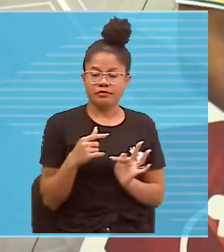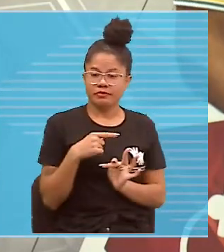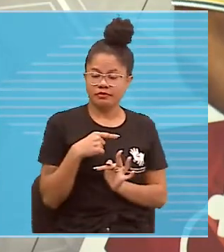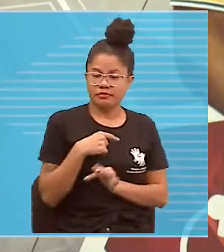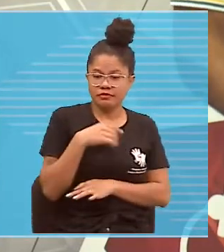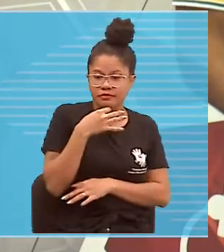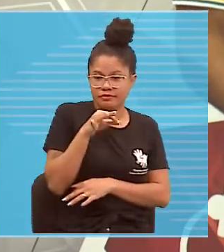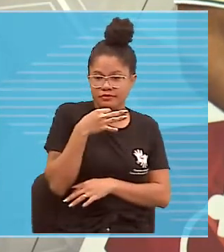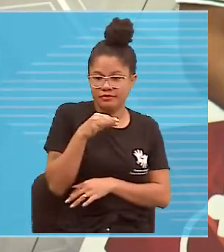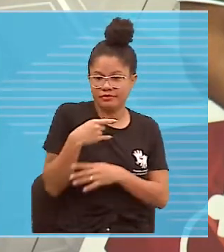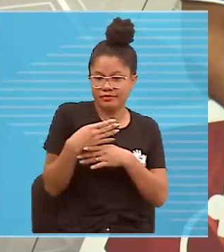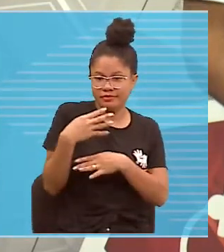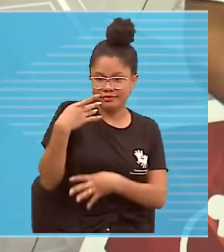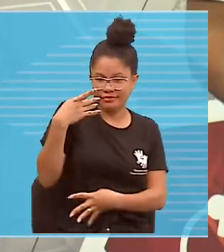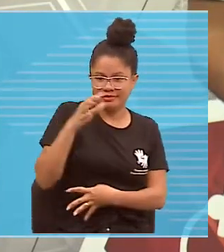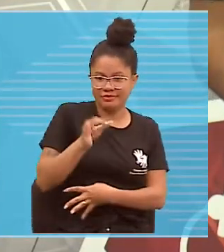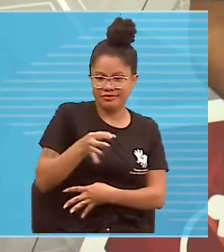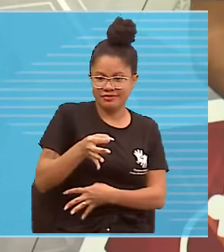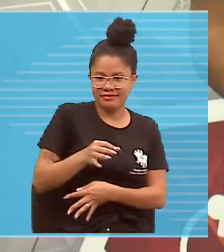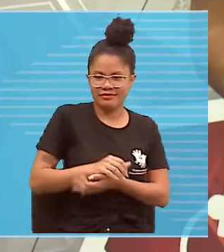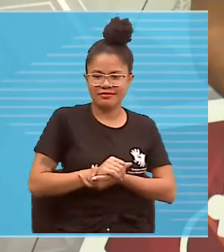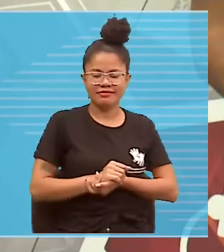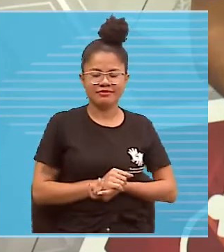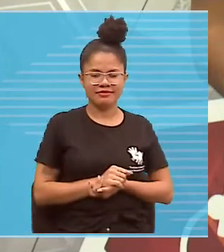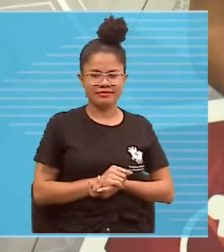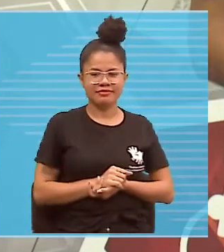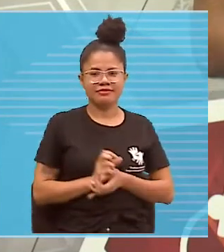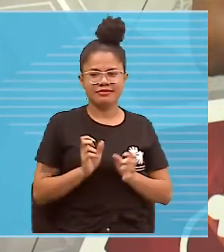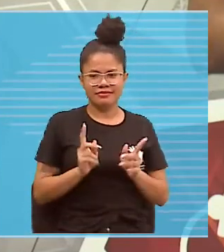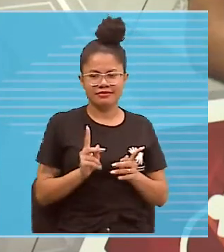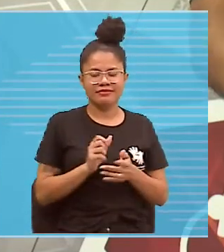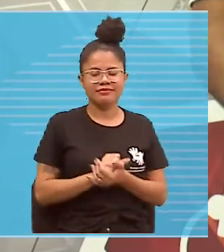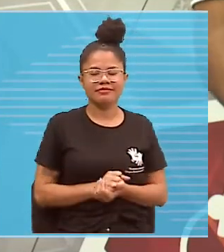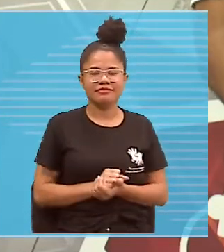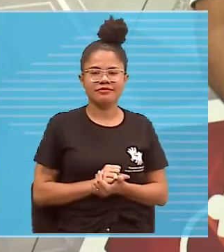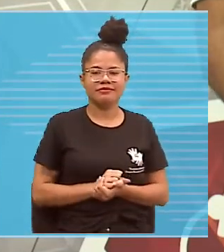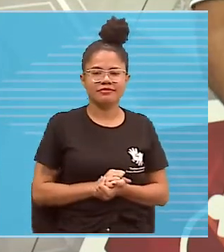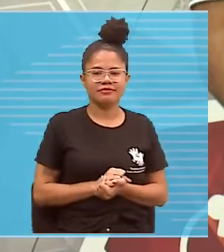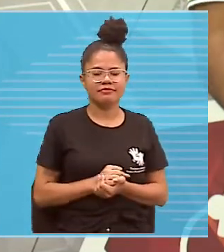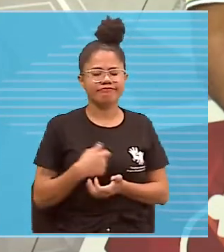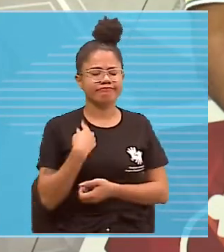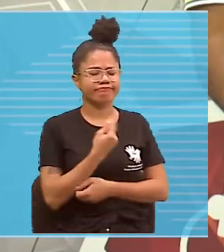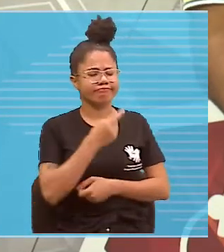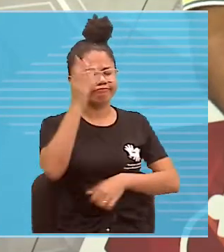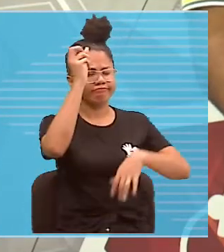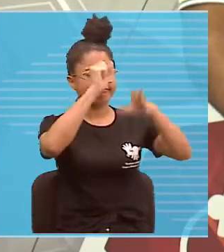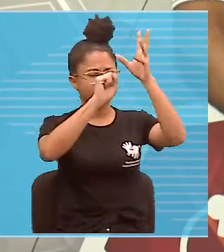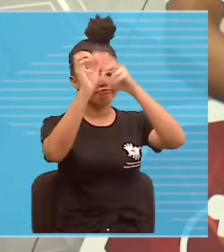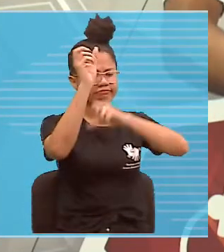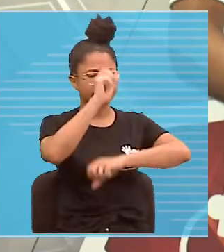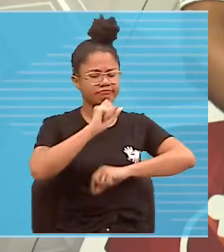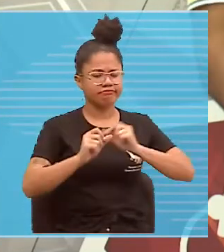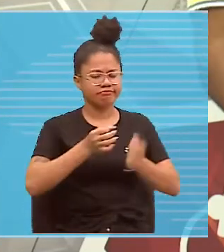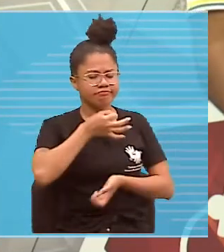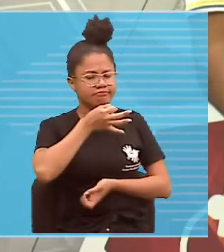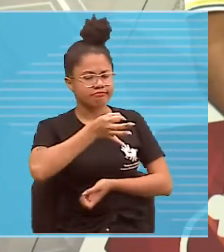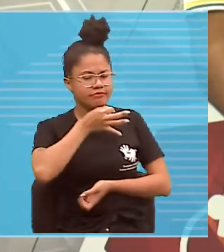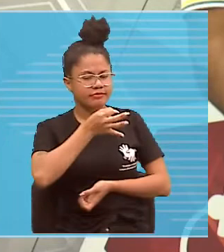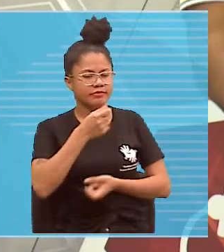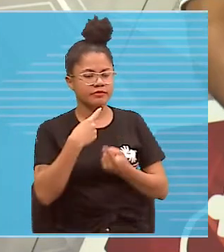né? Sim, exatamente. Jaciel. A gente aprende com esses argumentos que projetos, eles têm o intuito